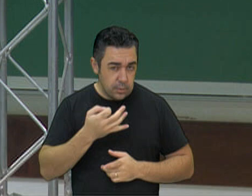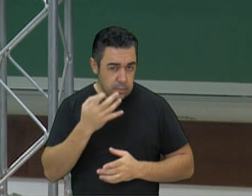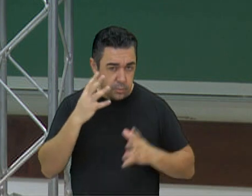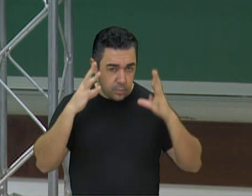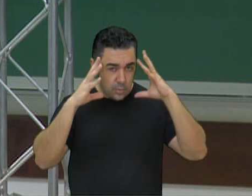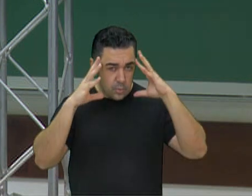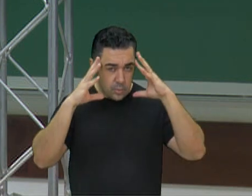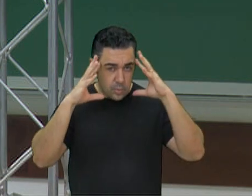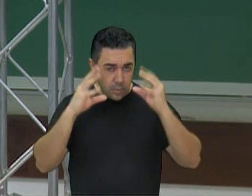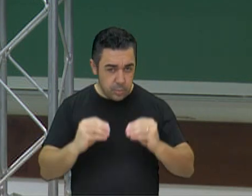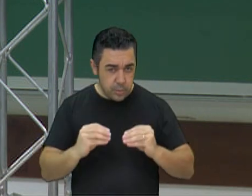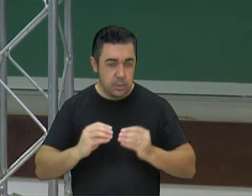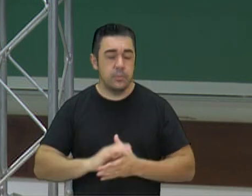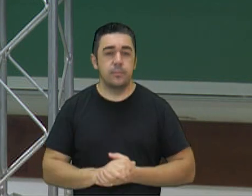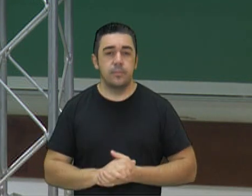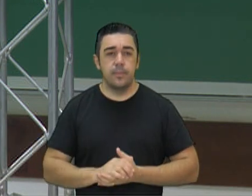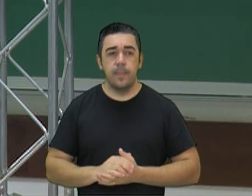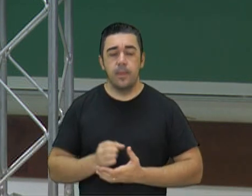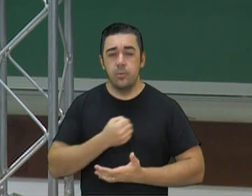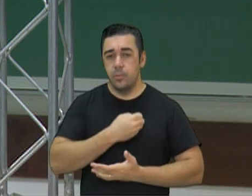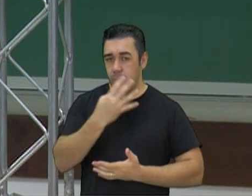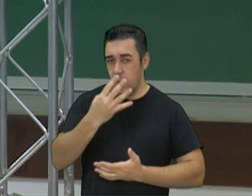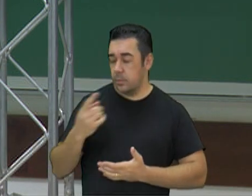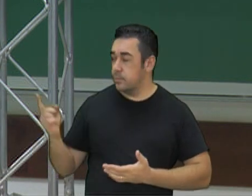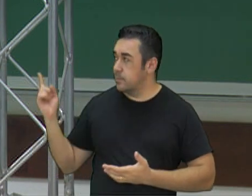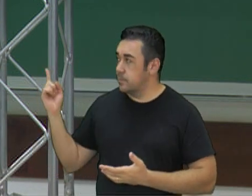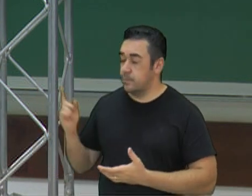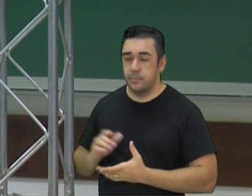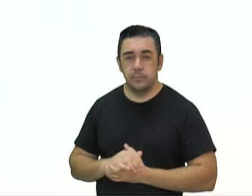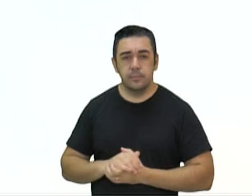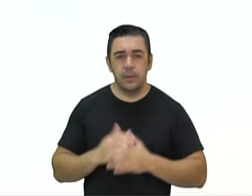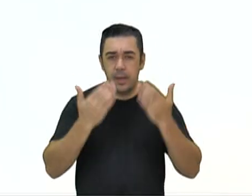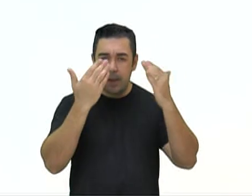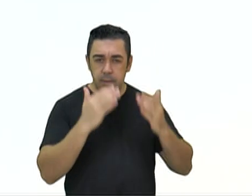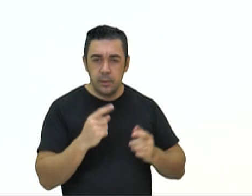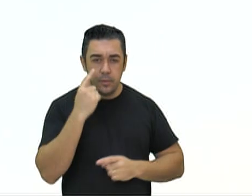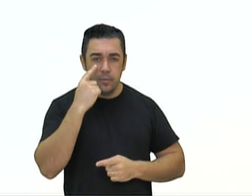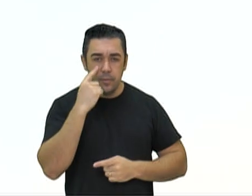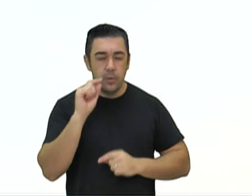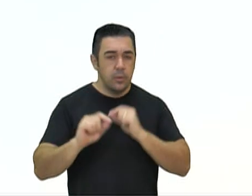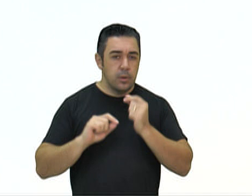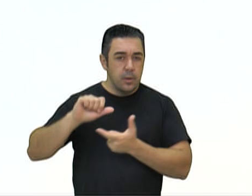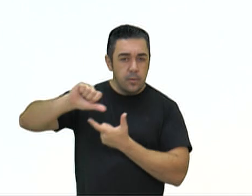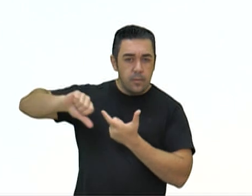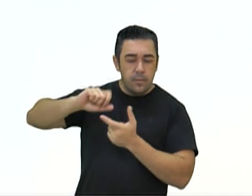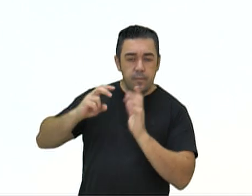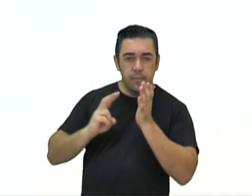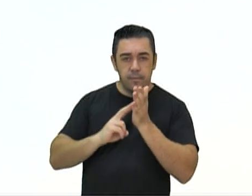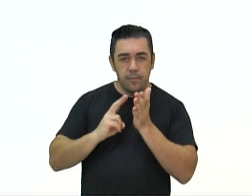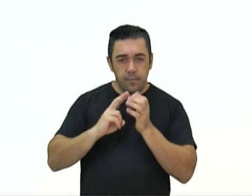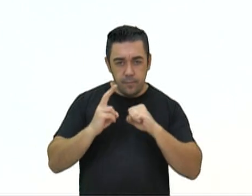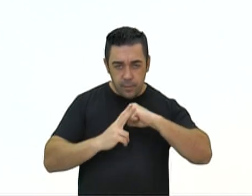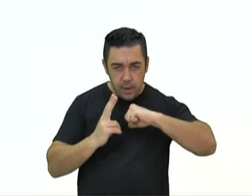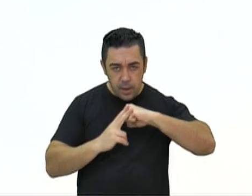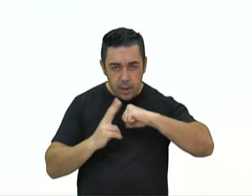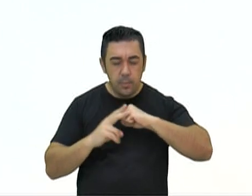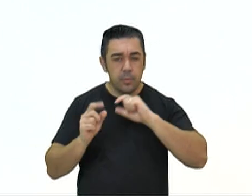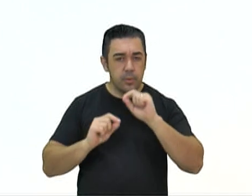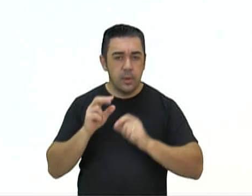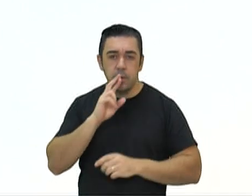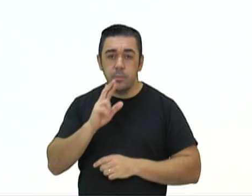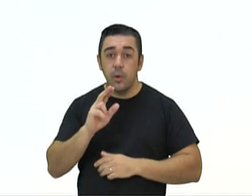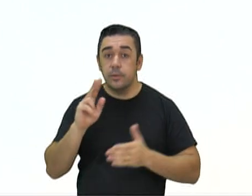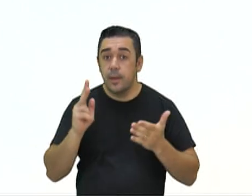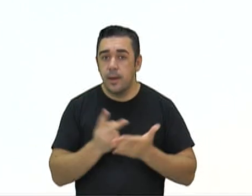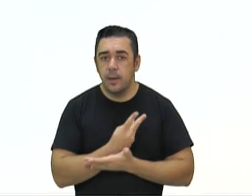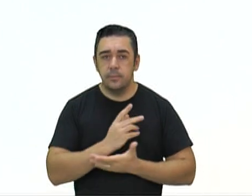conseguir sacar isso tudo? Olha lá o exercício 4 agora. Analise a transitividade do verbo na frase abaixo e marque a alternativa